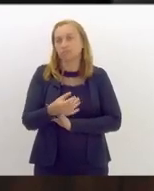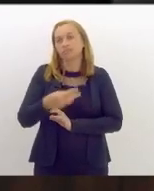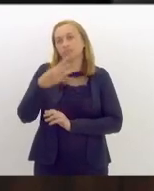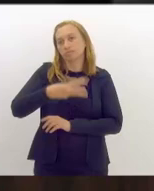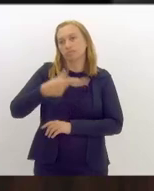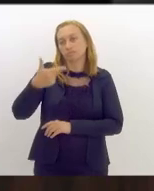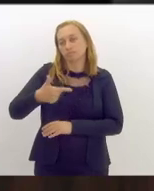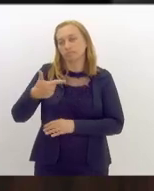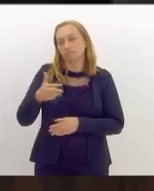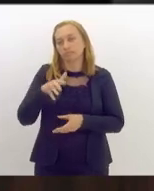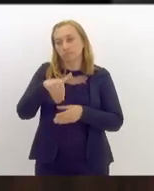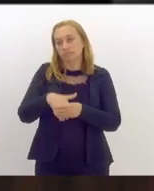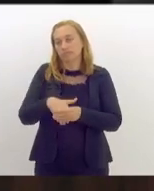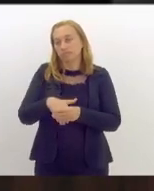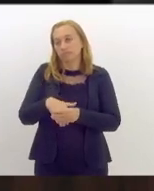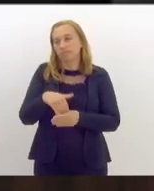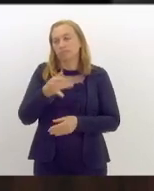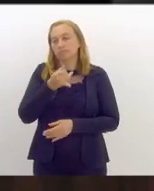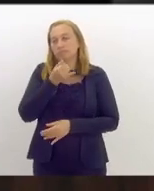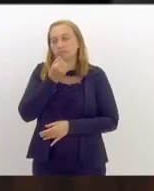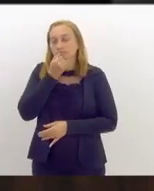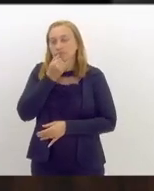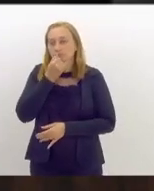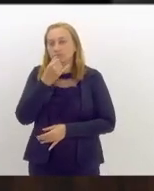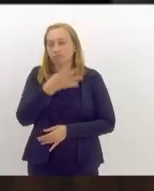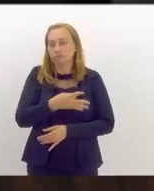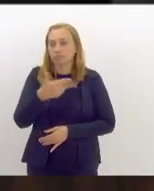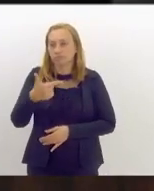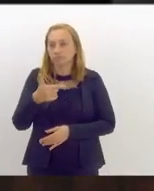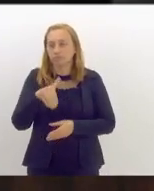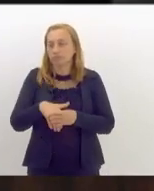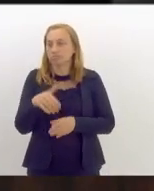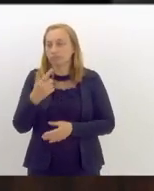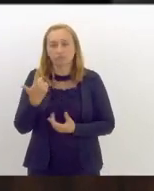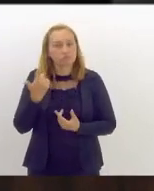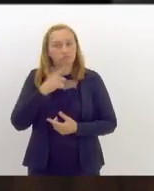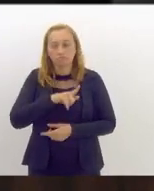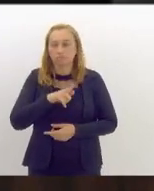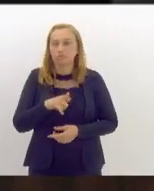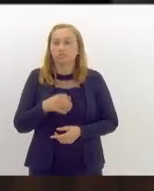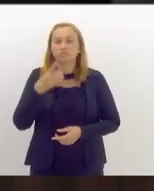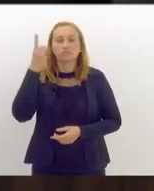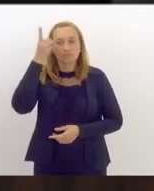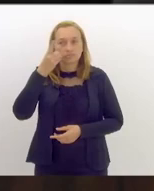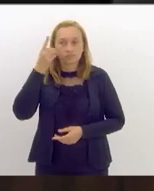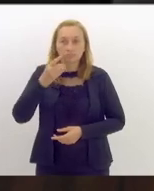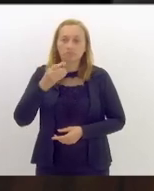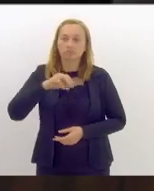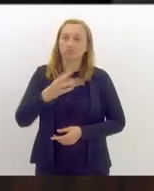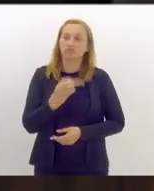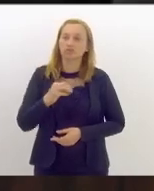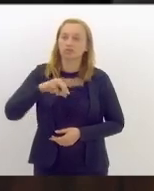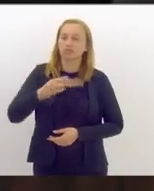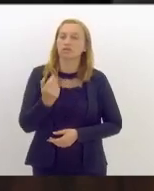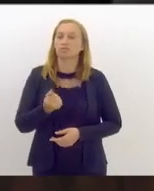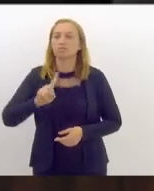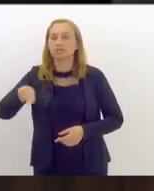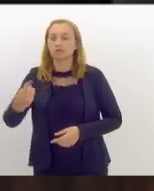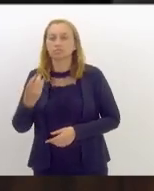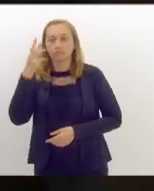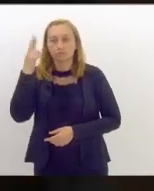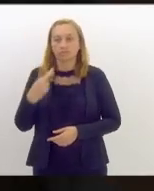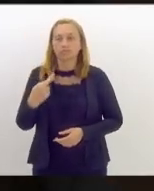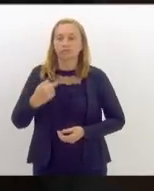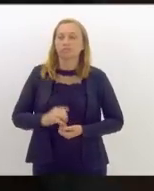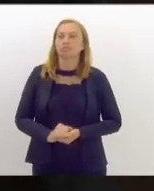32 votos lá no 36 perdão 42 votos nós não vamos conseguir Deputado e quero ouvir a Renata Souza